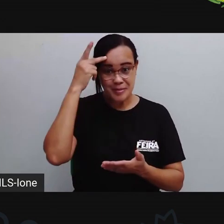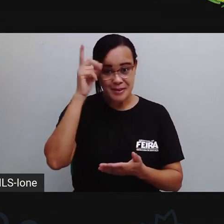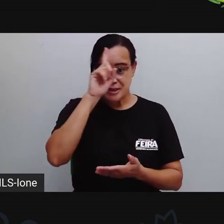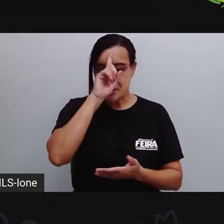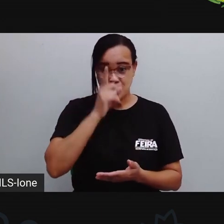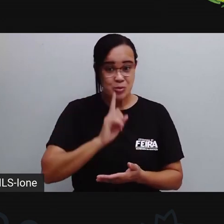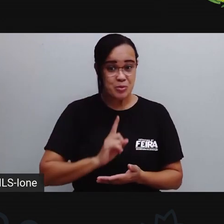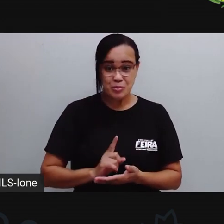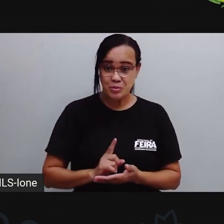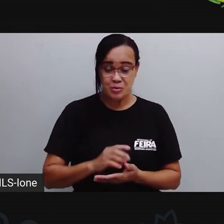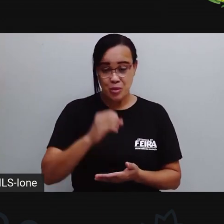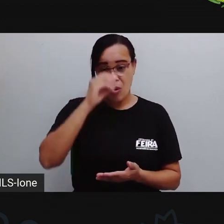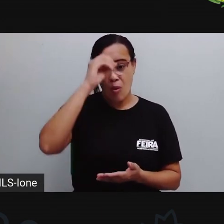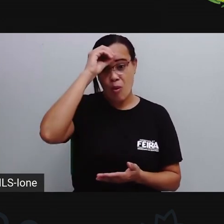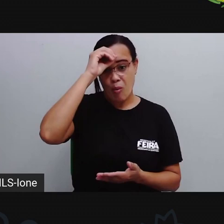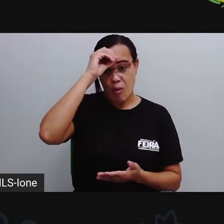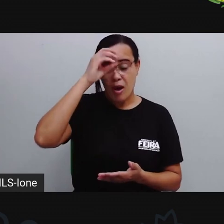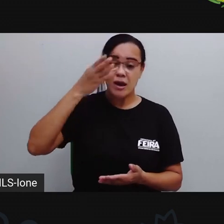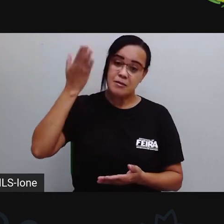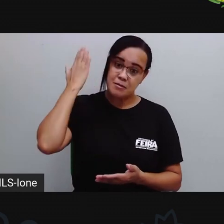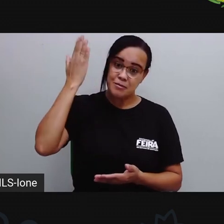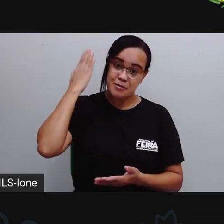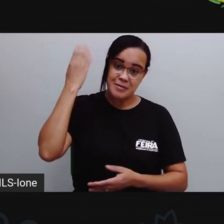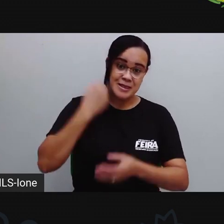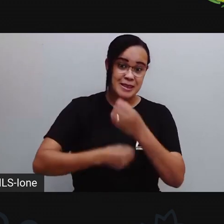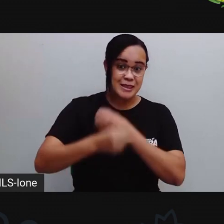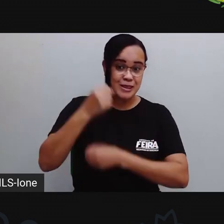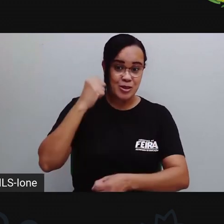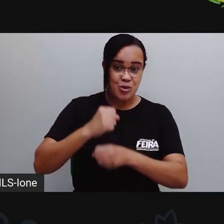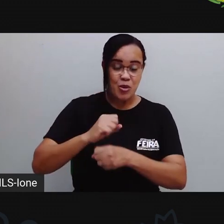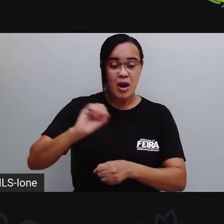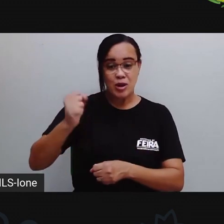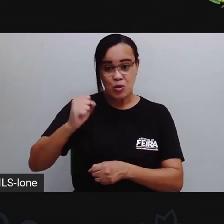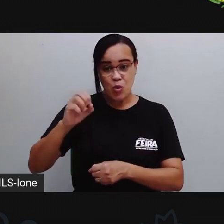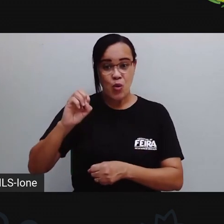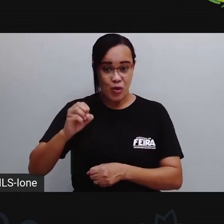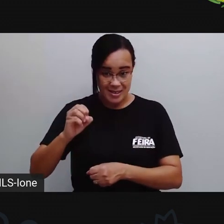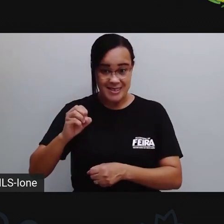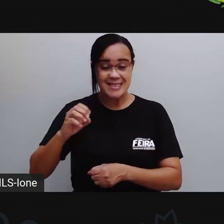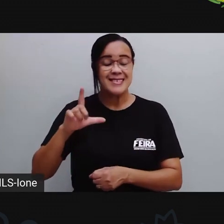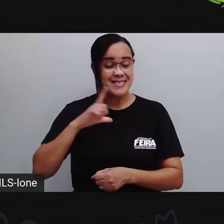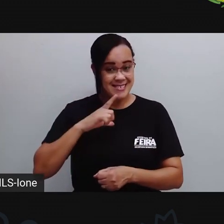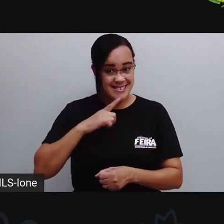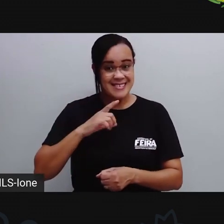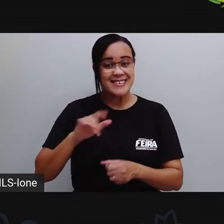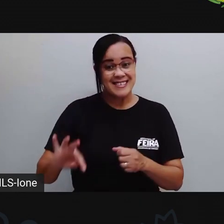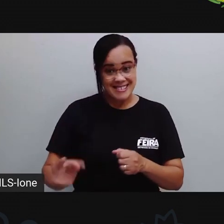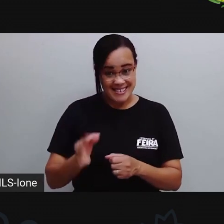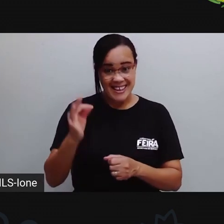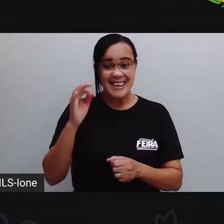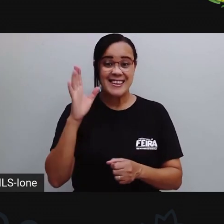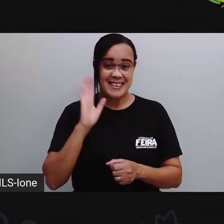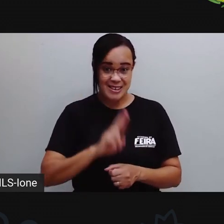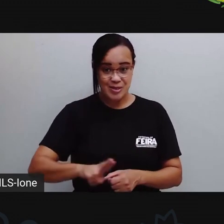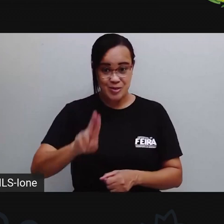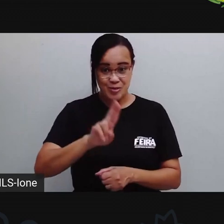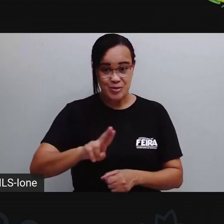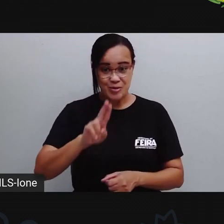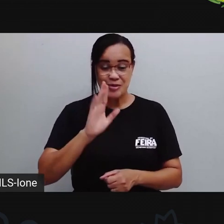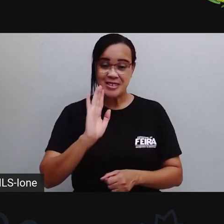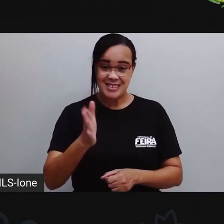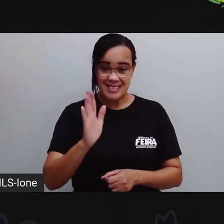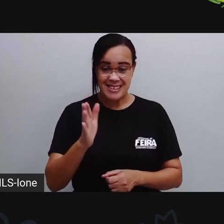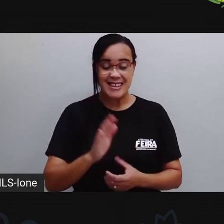ó, desde lá dos anos 80 que a gente já conhece essa arte, né, essa técnica, tá bem? Vamos fazer